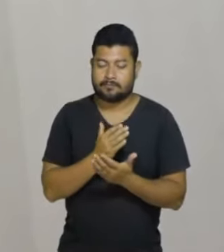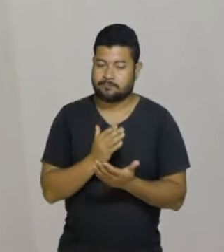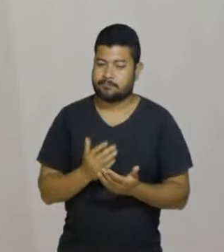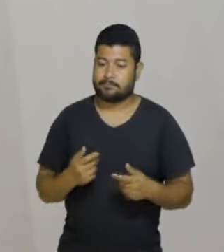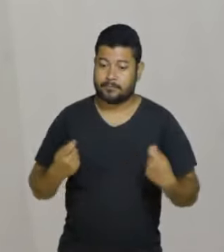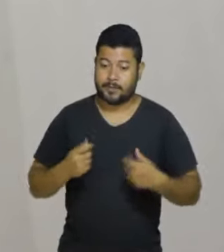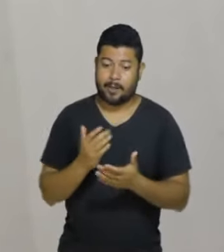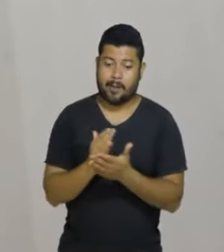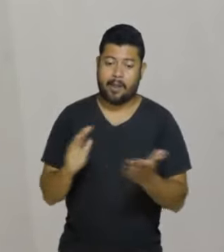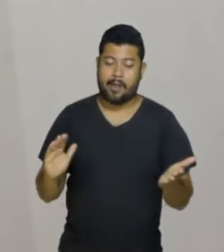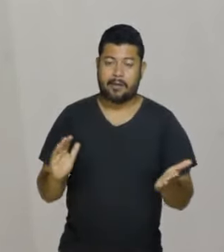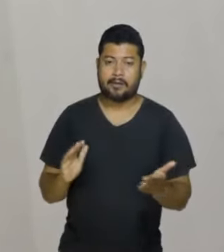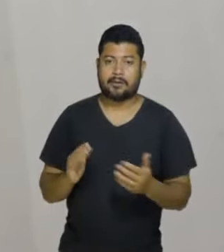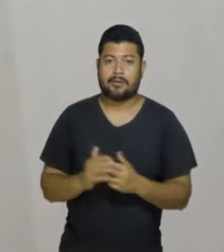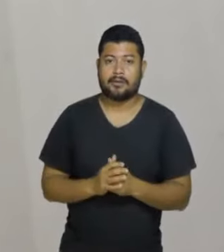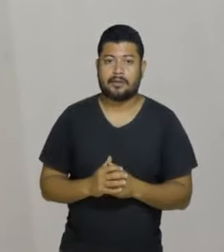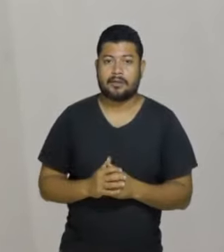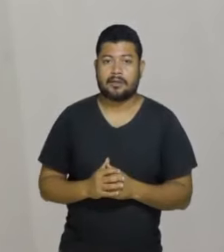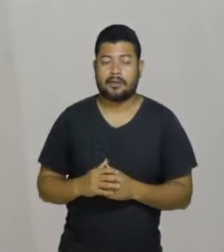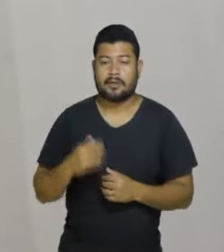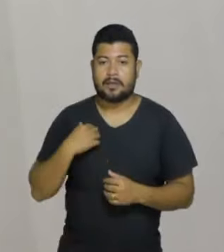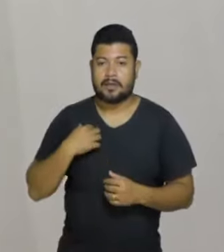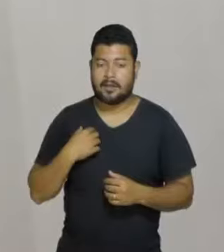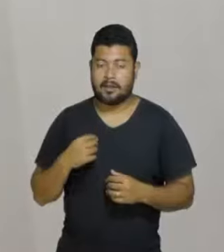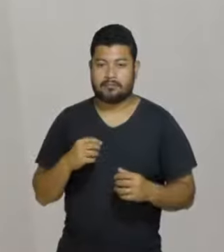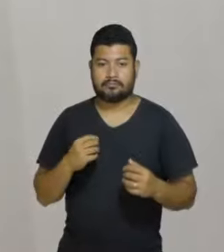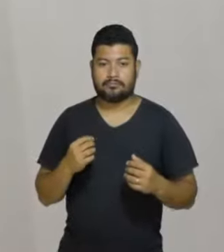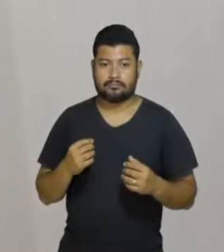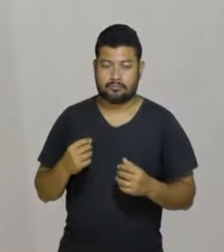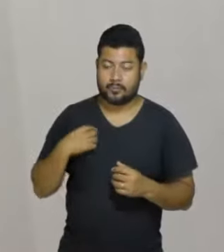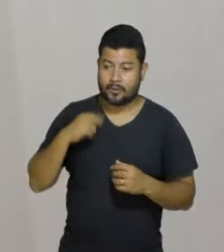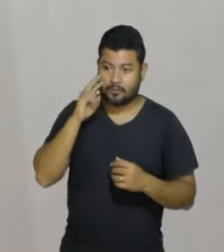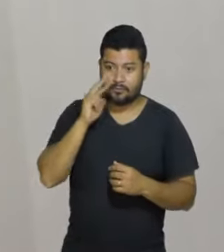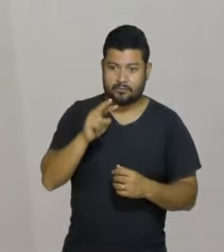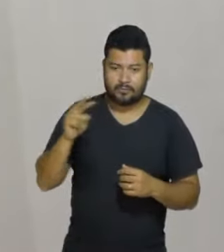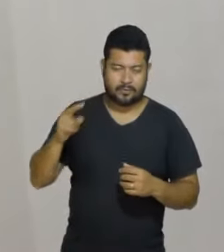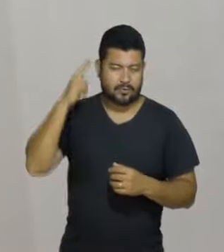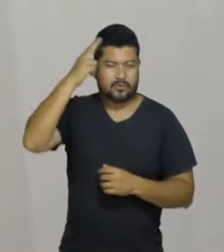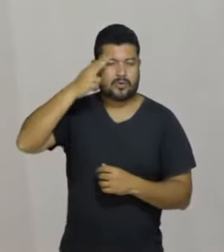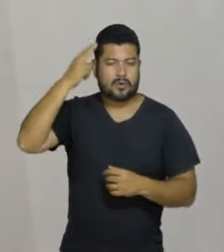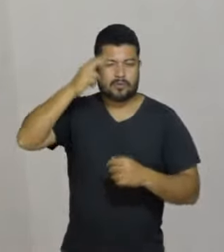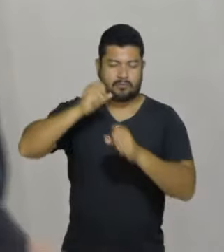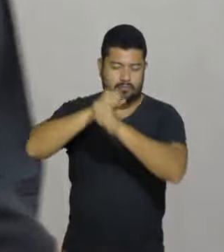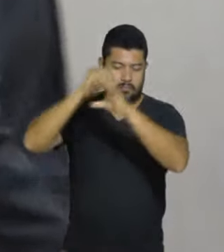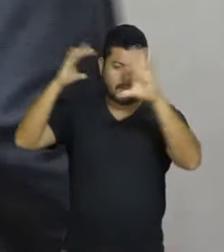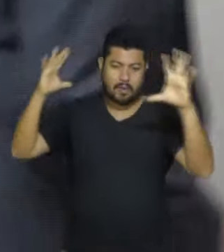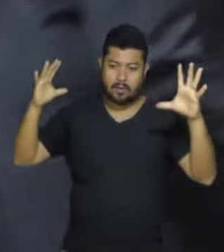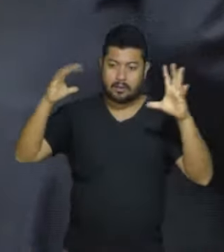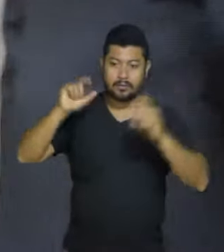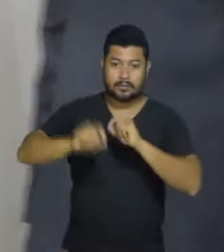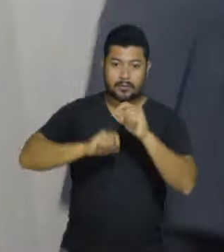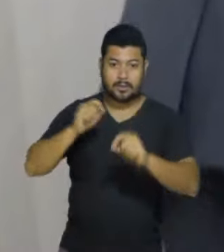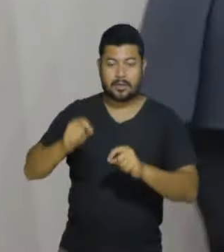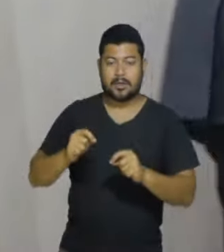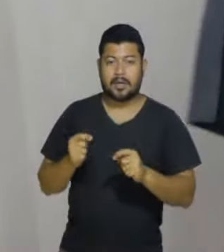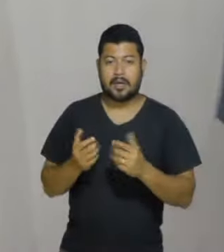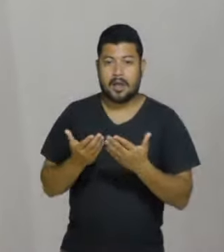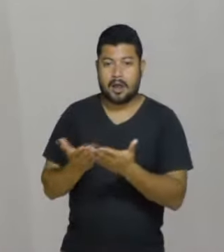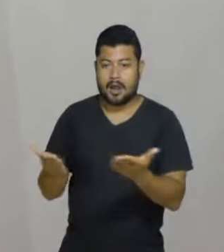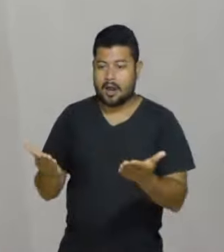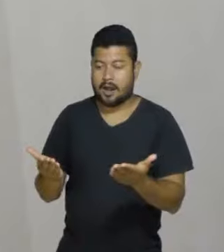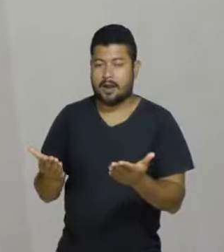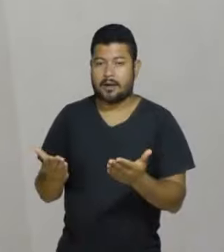Eu tive um pesadelo em que o medo se instalava em cada canto do mundo virtual. A censura, disfarçada de proteção, se tornou uma